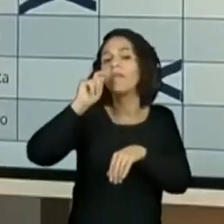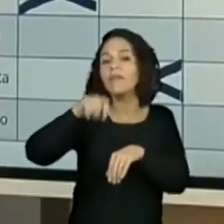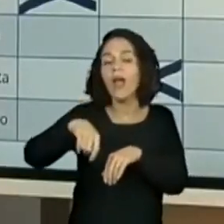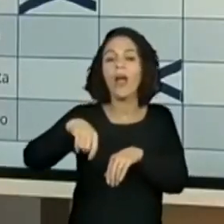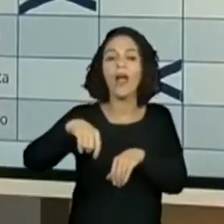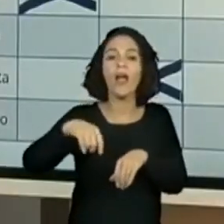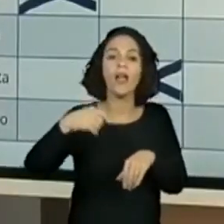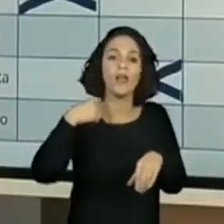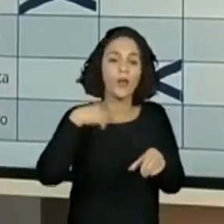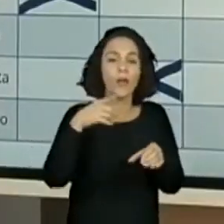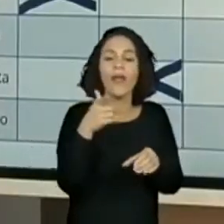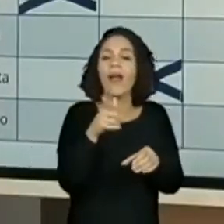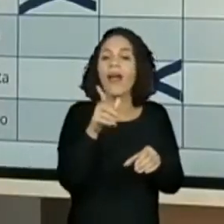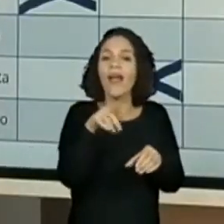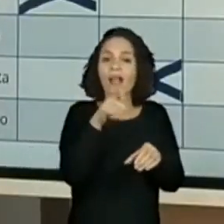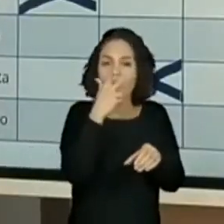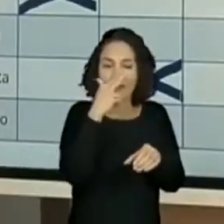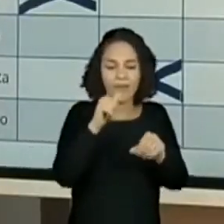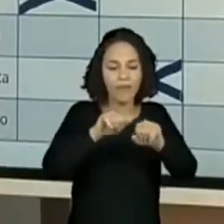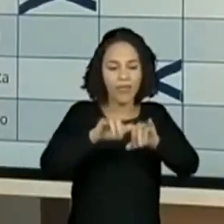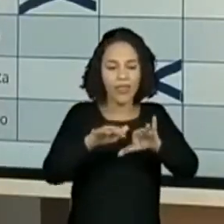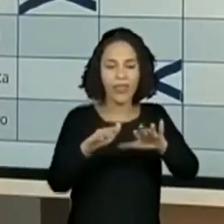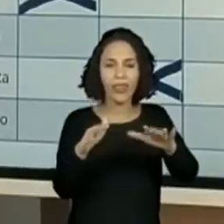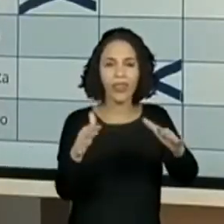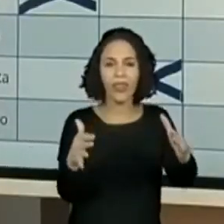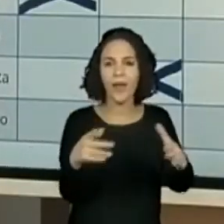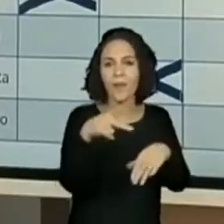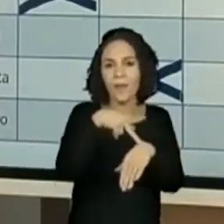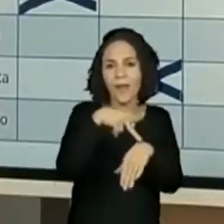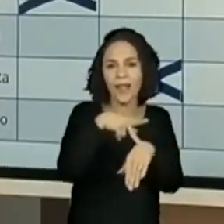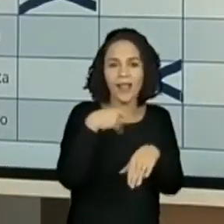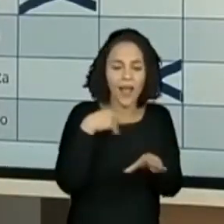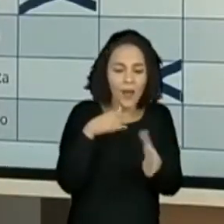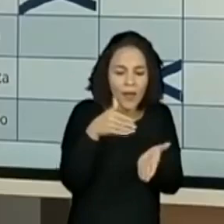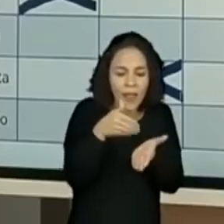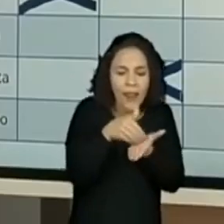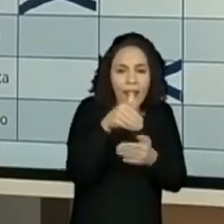conseguir sugar o líquido que está ali espalhado na superfície, não é?